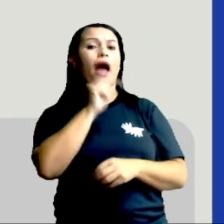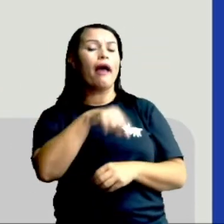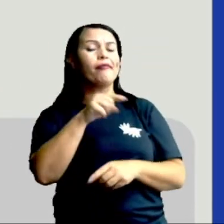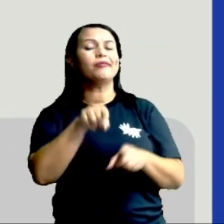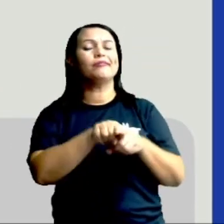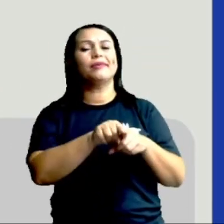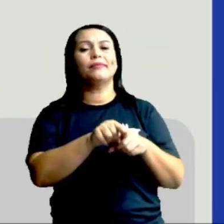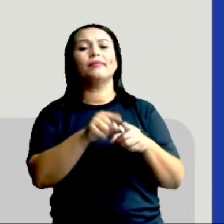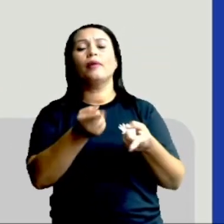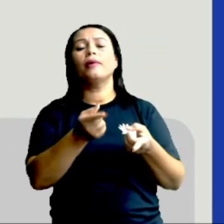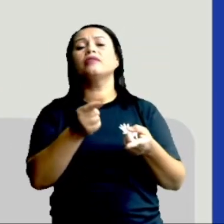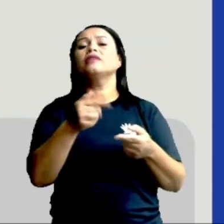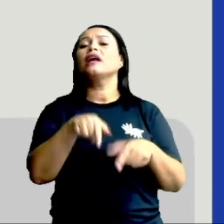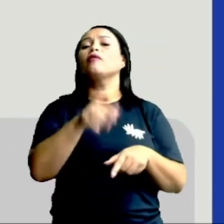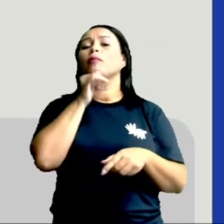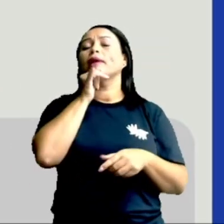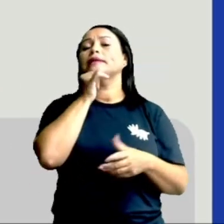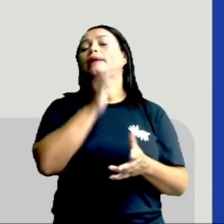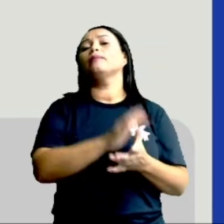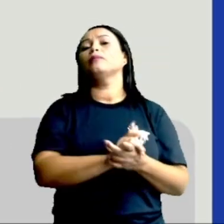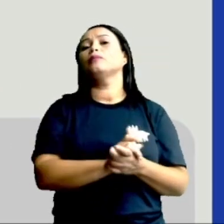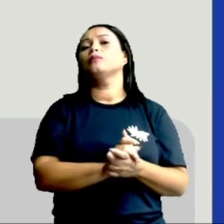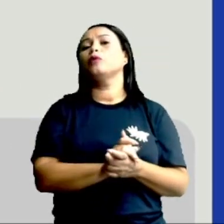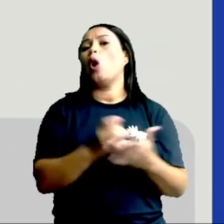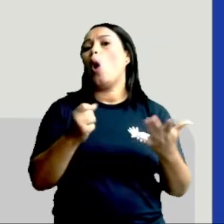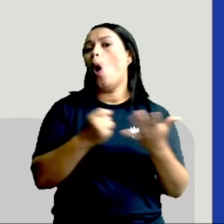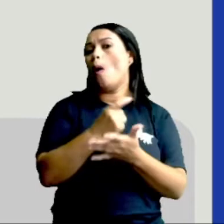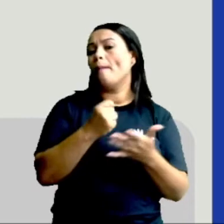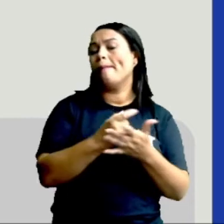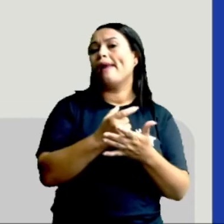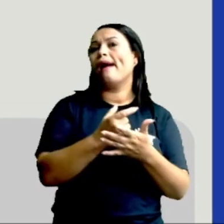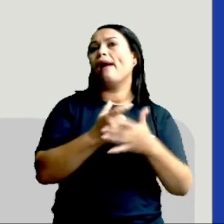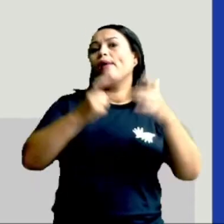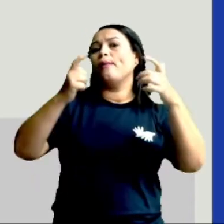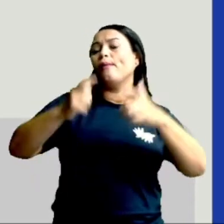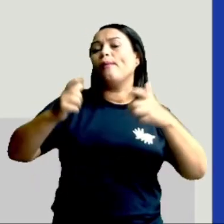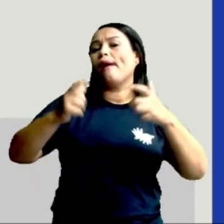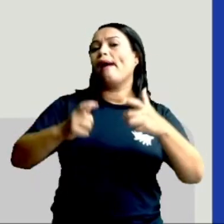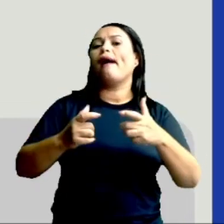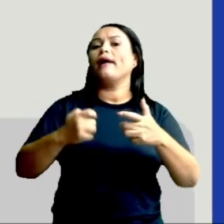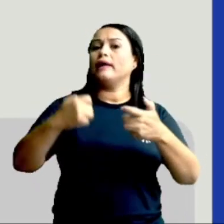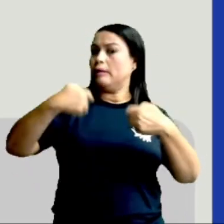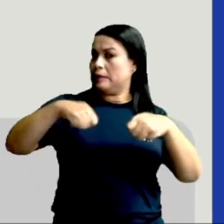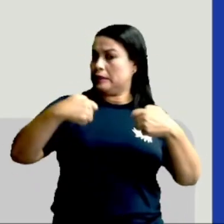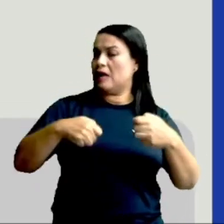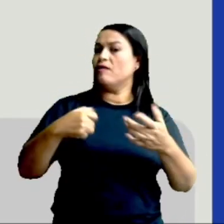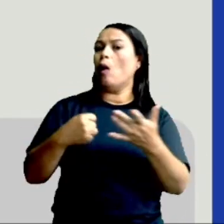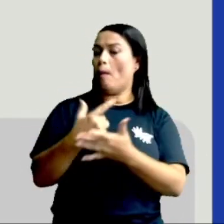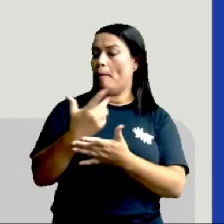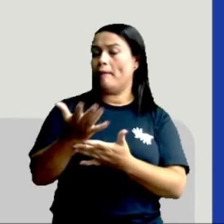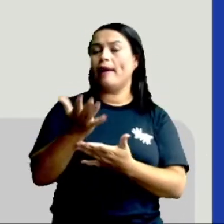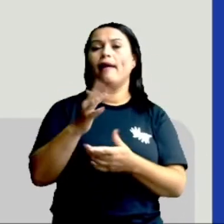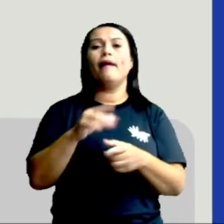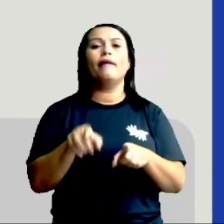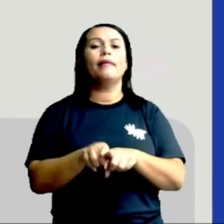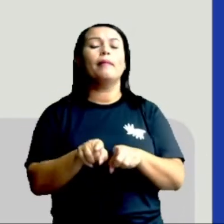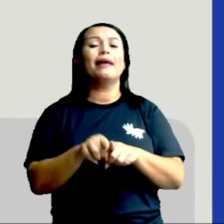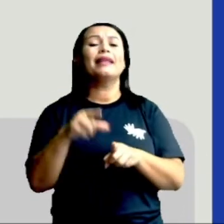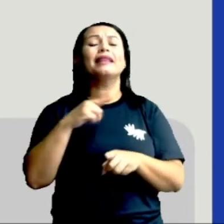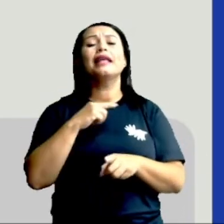Presos a obrigações como, por exemplo, comprar no armazém da fazenda, tá? E